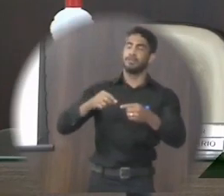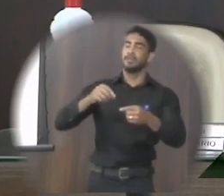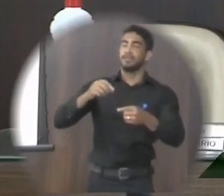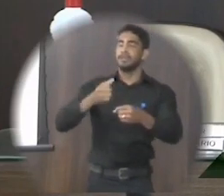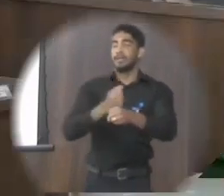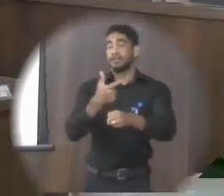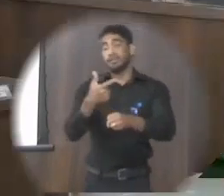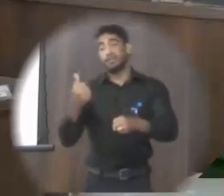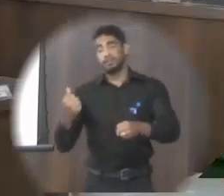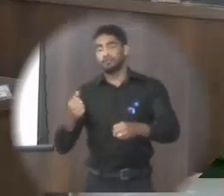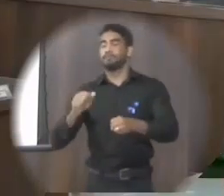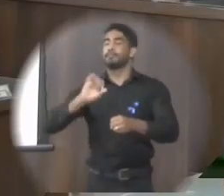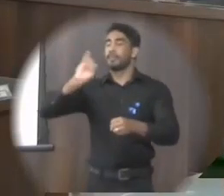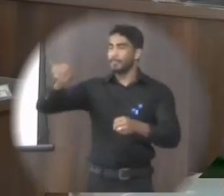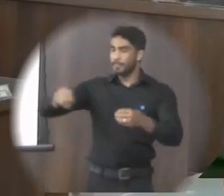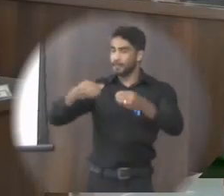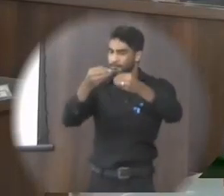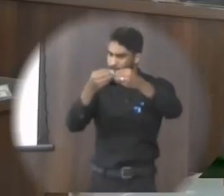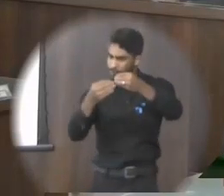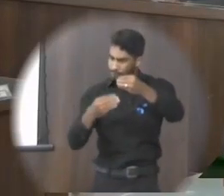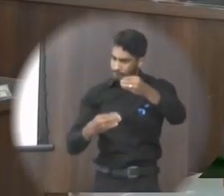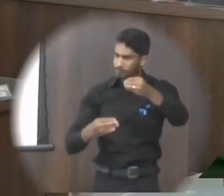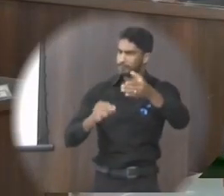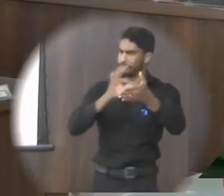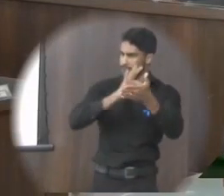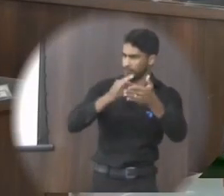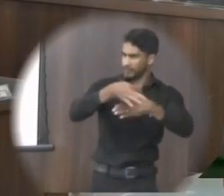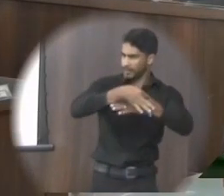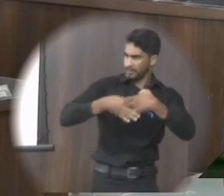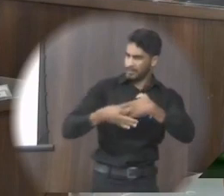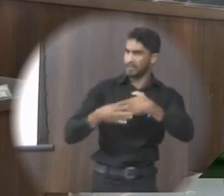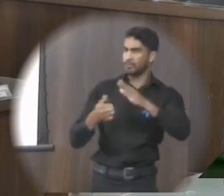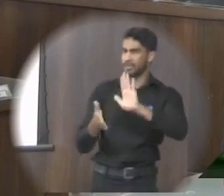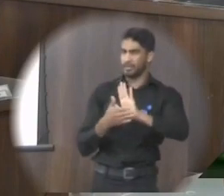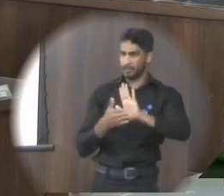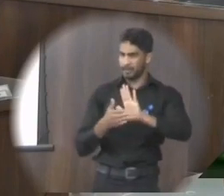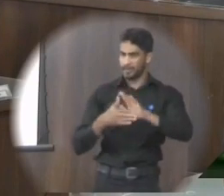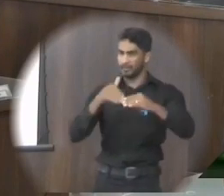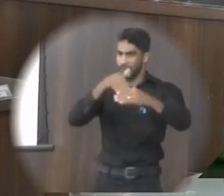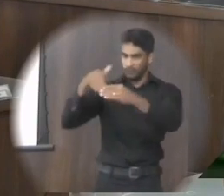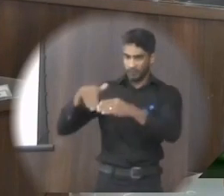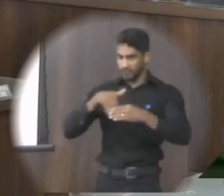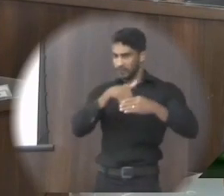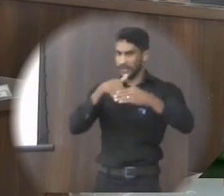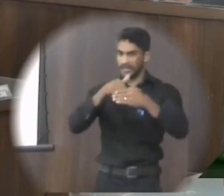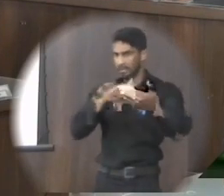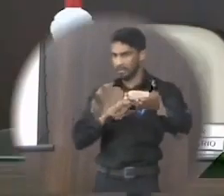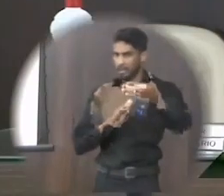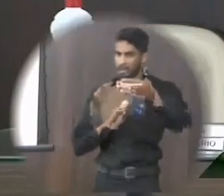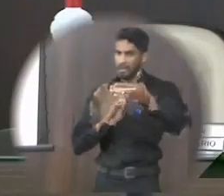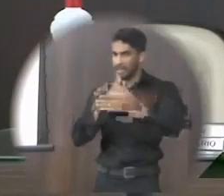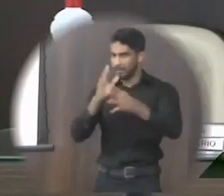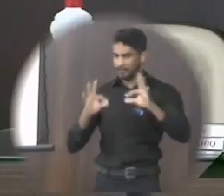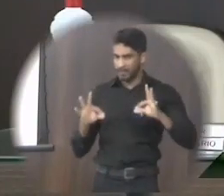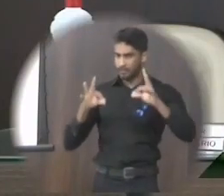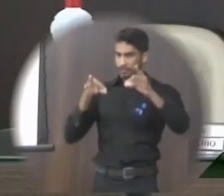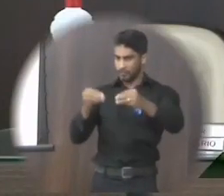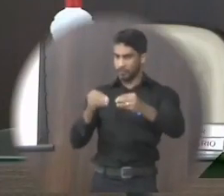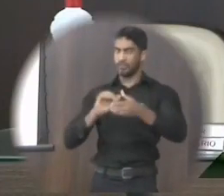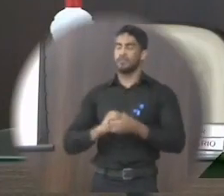Após justificação dos autores das proposições, foram essas colocadas em votação e aprovadas por